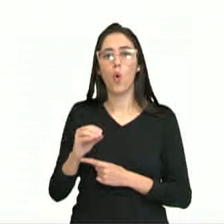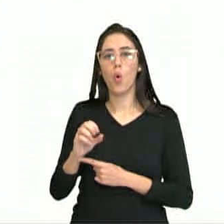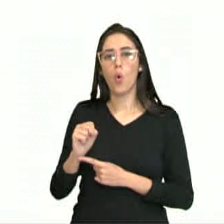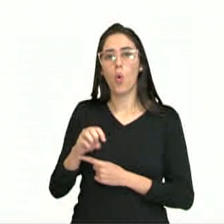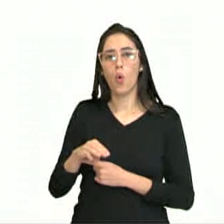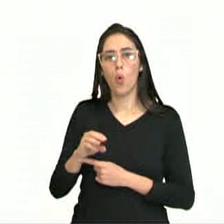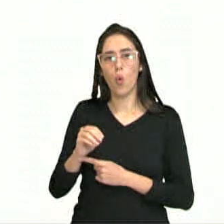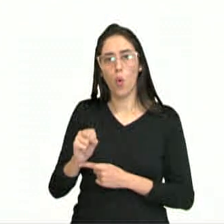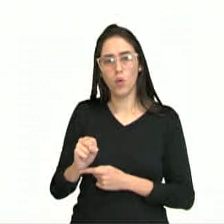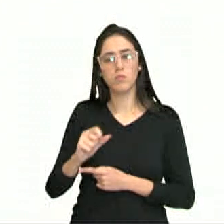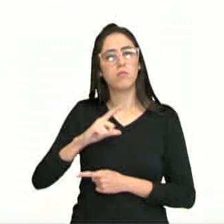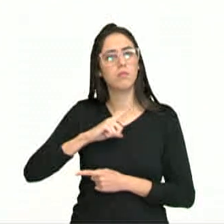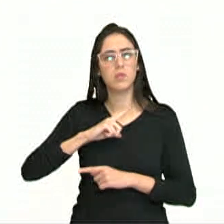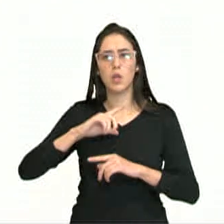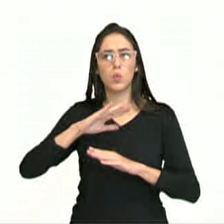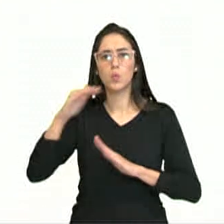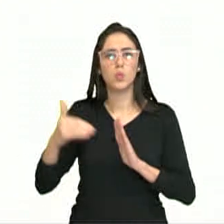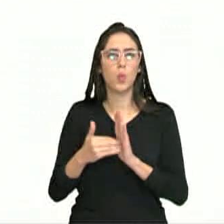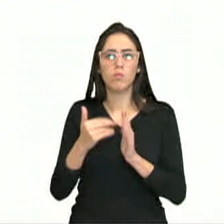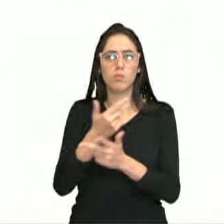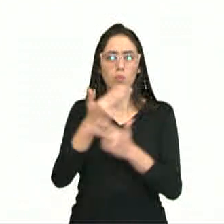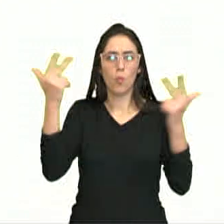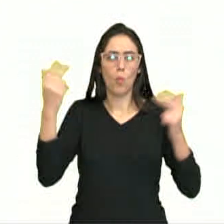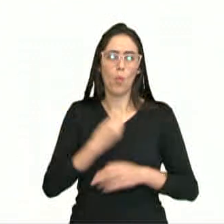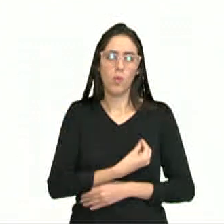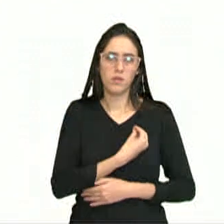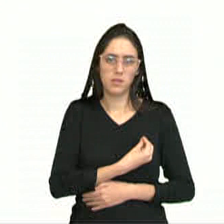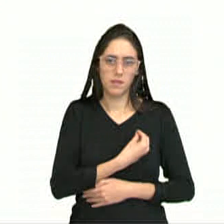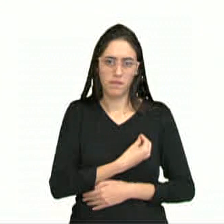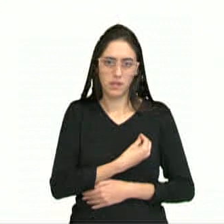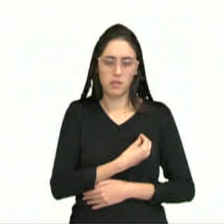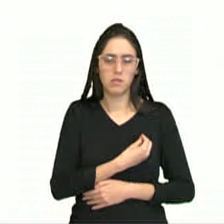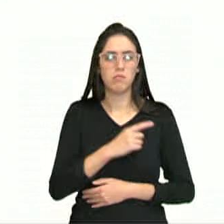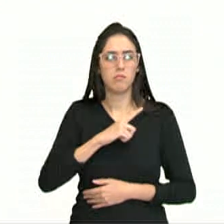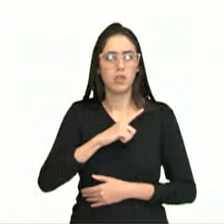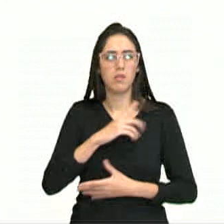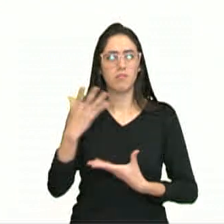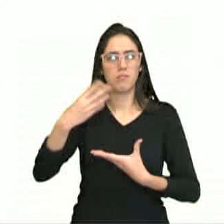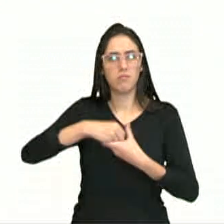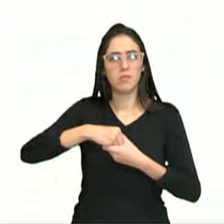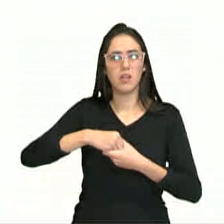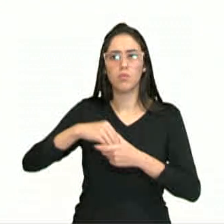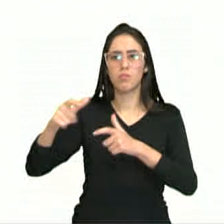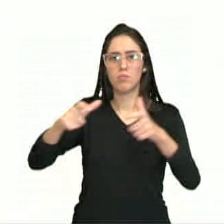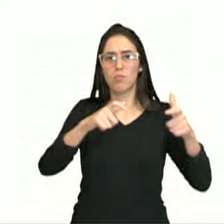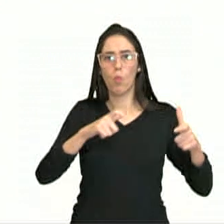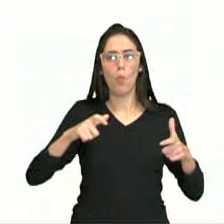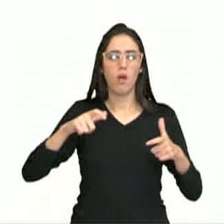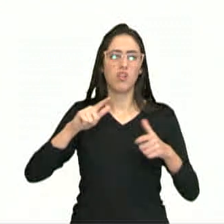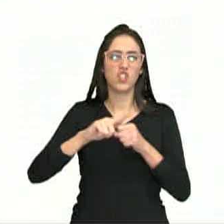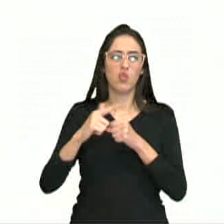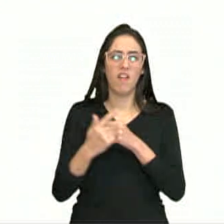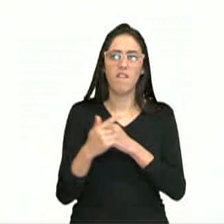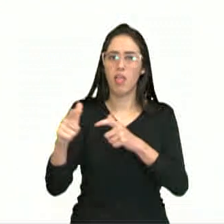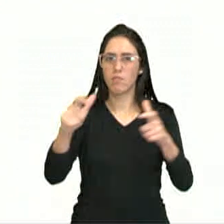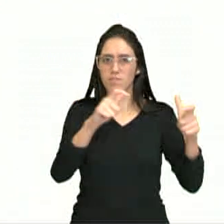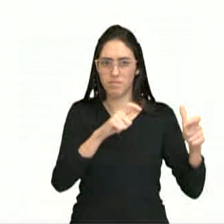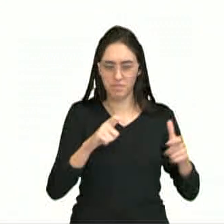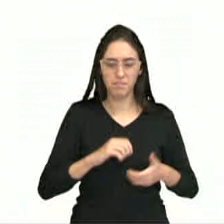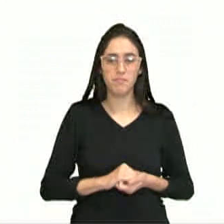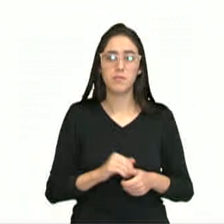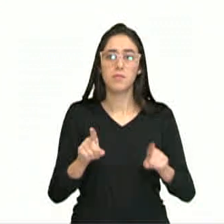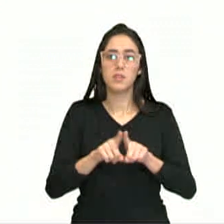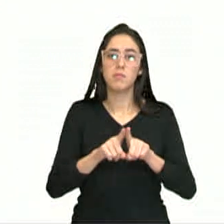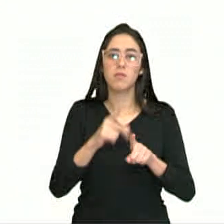replicada em todos os aspectos da vida, como a importância do círculo na organização geográfica e cultural. Temos também a questão da proximidade